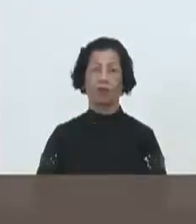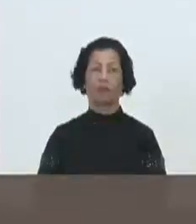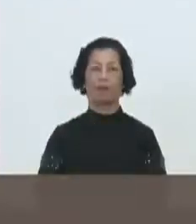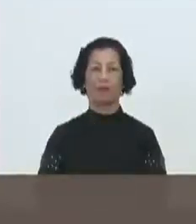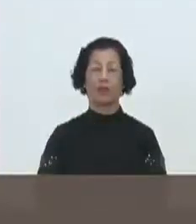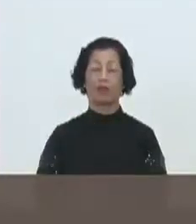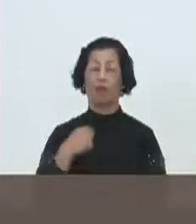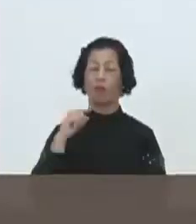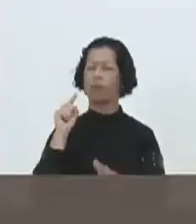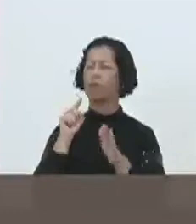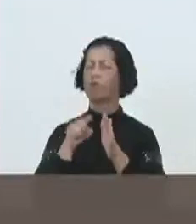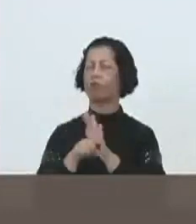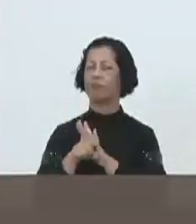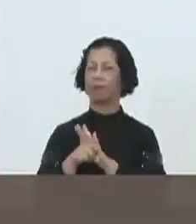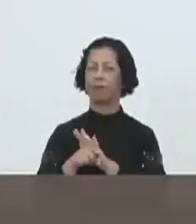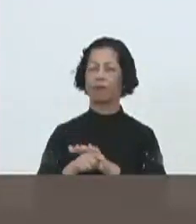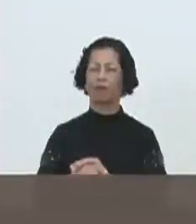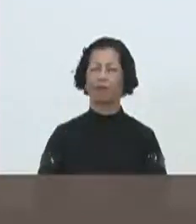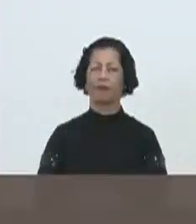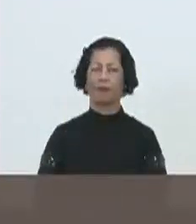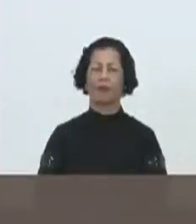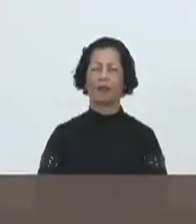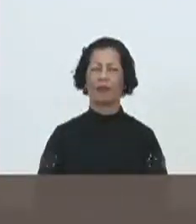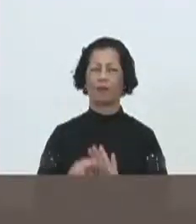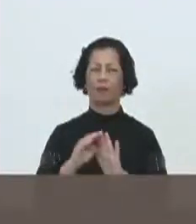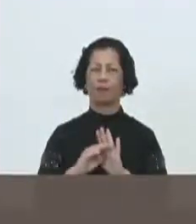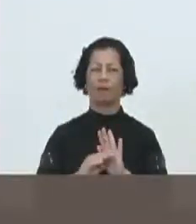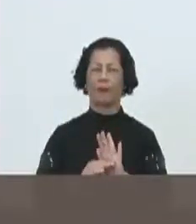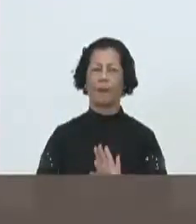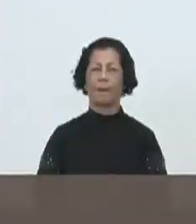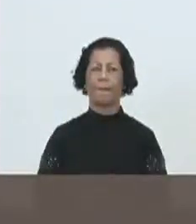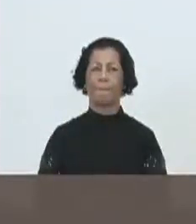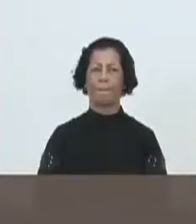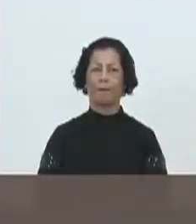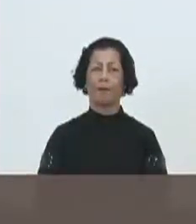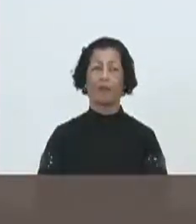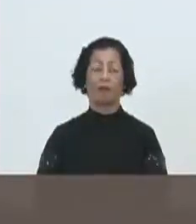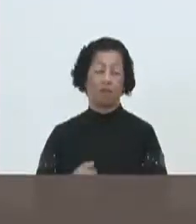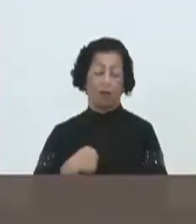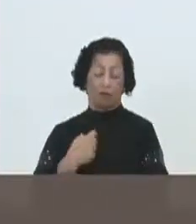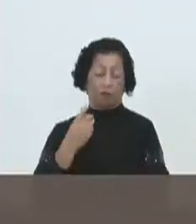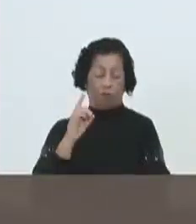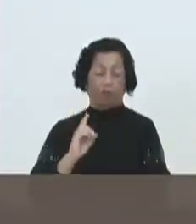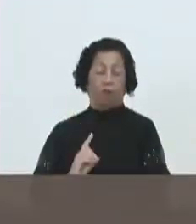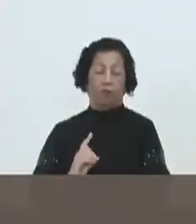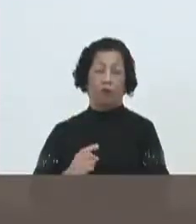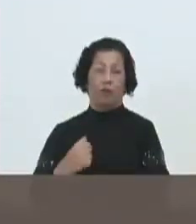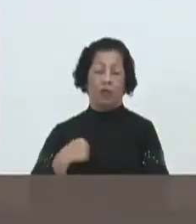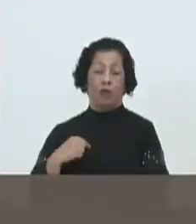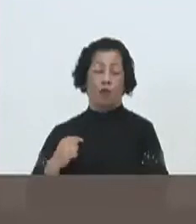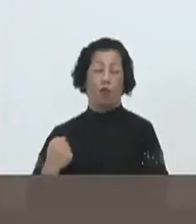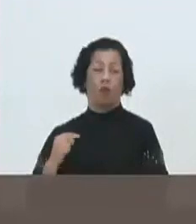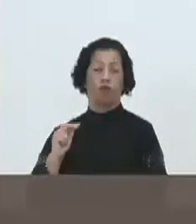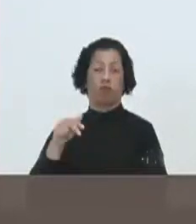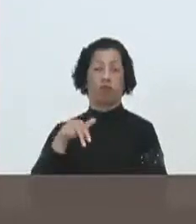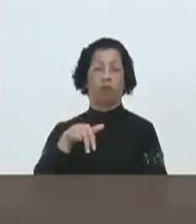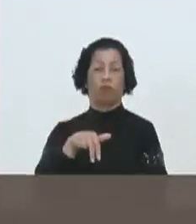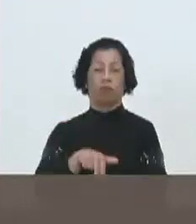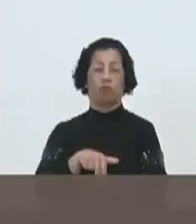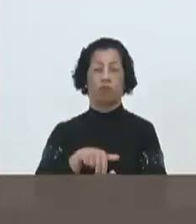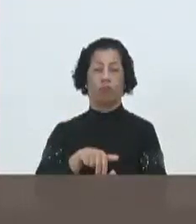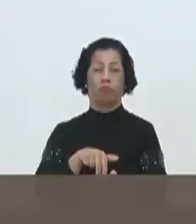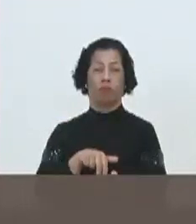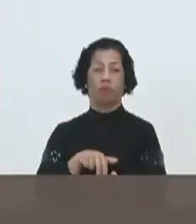perguntas as minhas perguntas ué é um direito por que que eu venho apesar de não ser